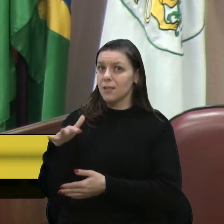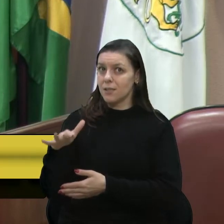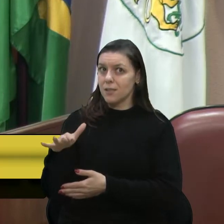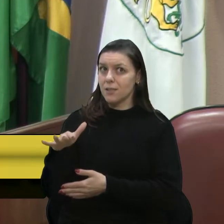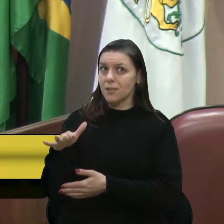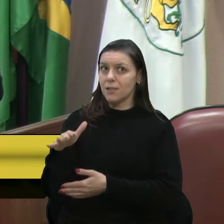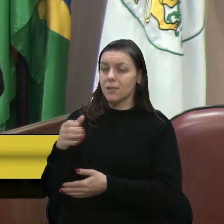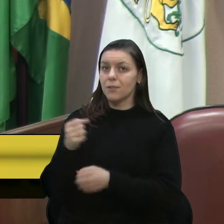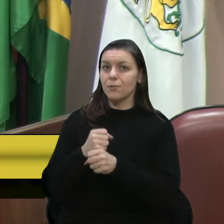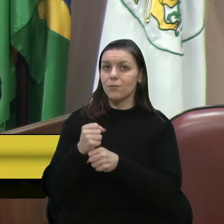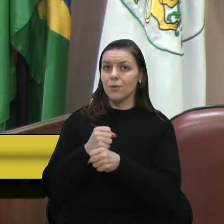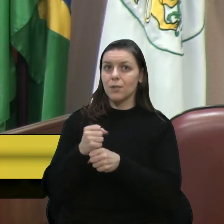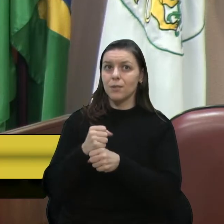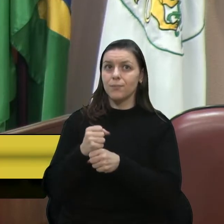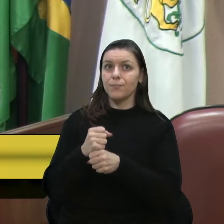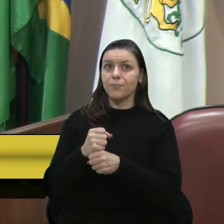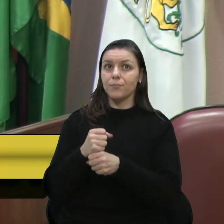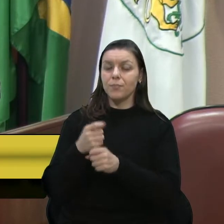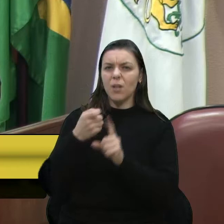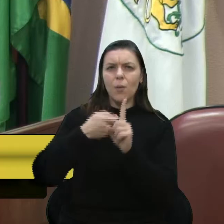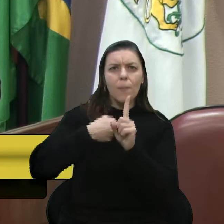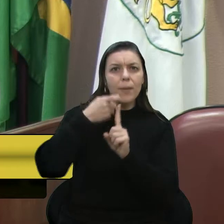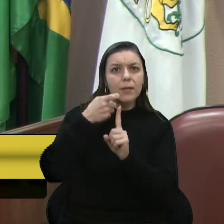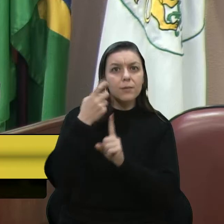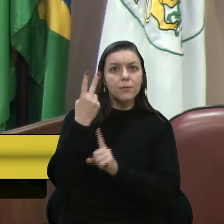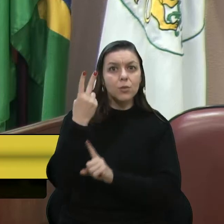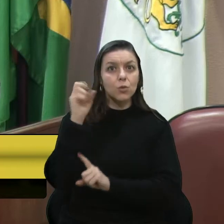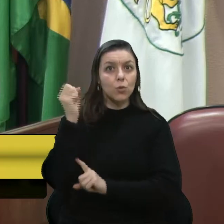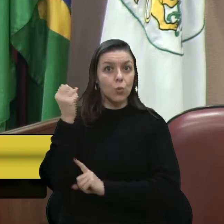crianças ao ano. Então, por mês, daria R$